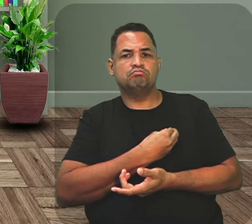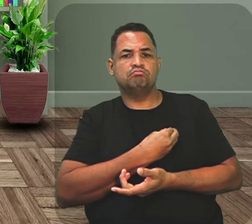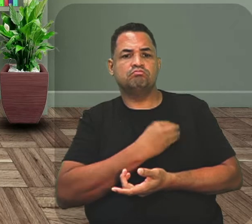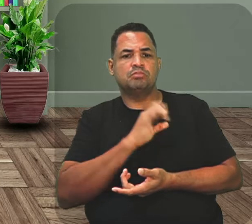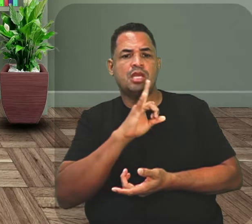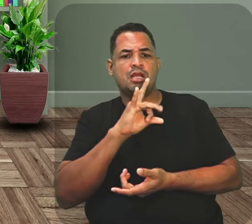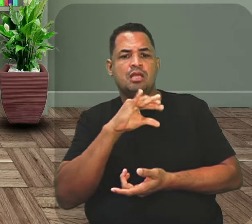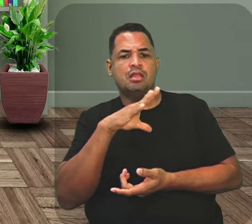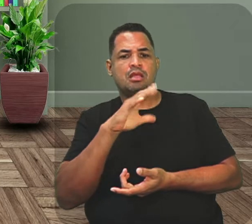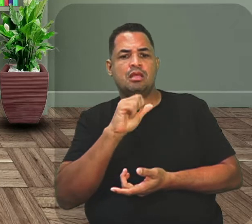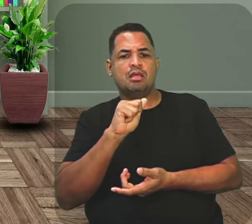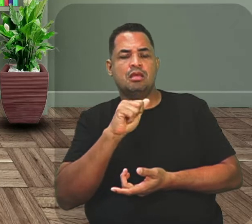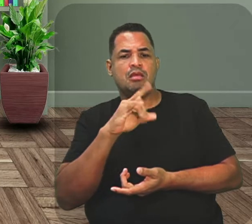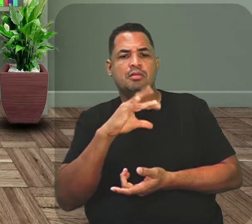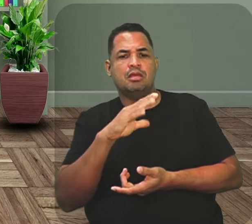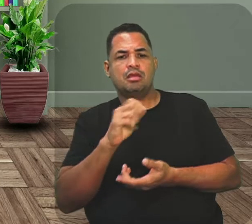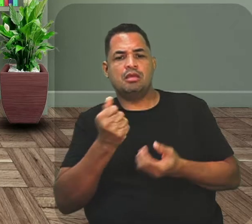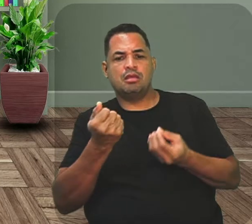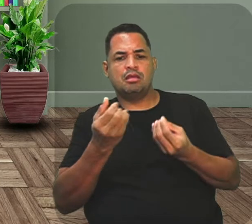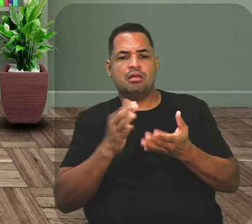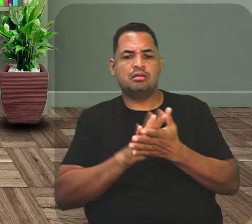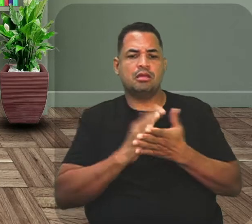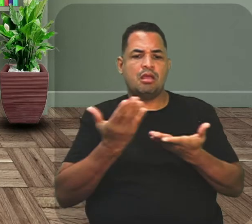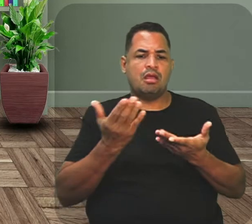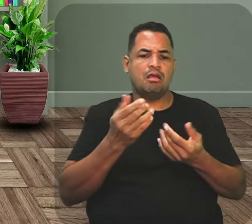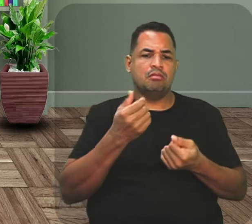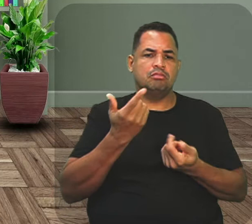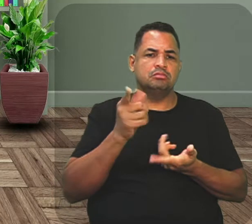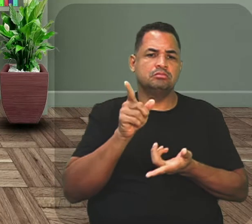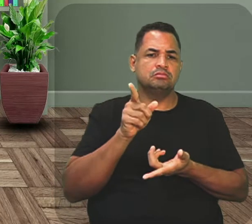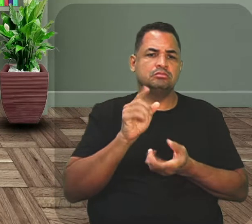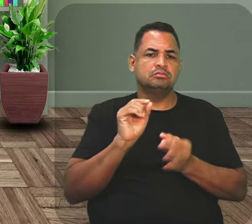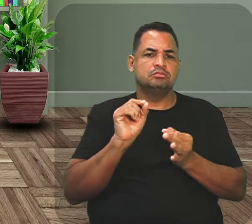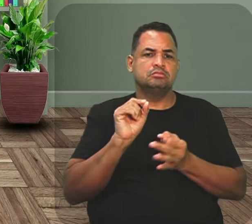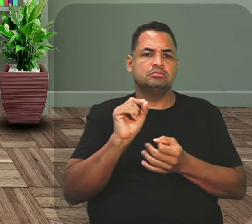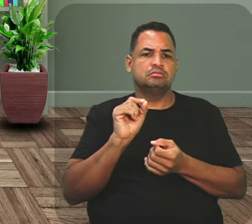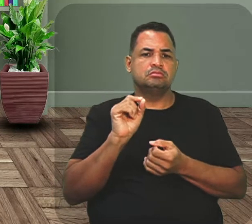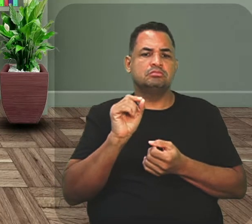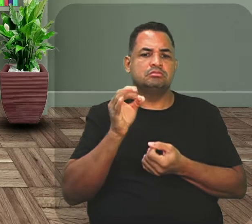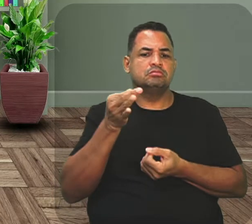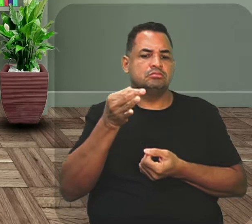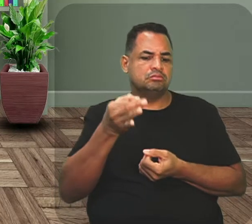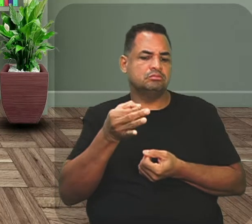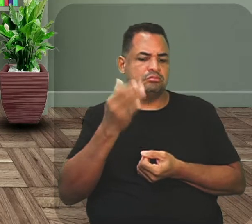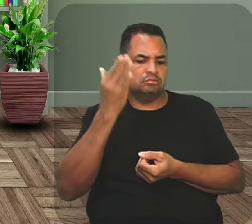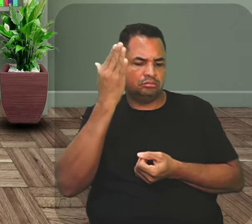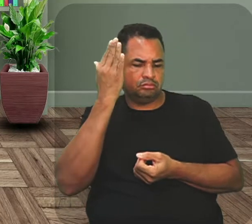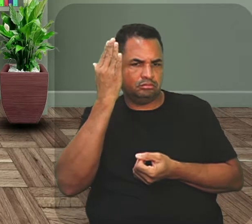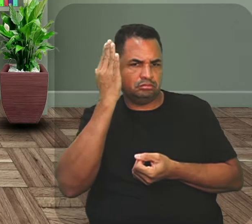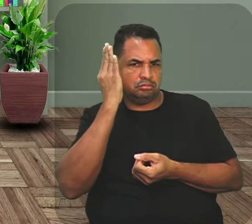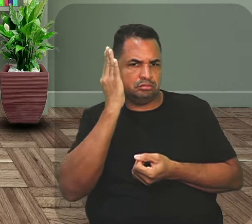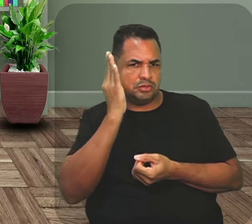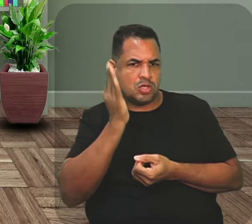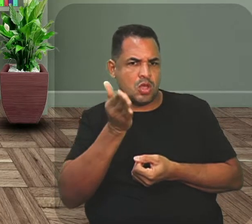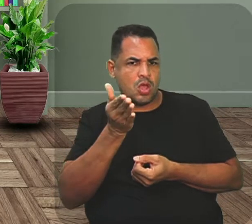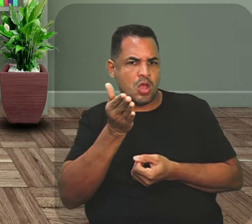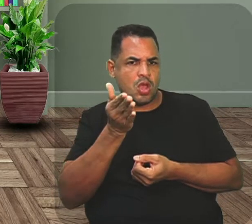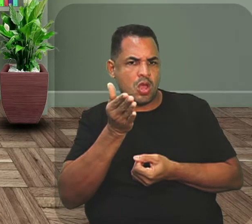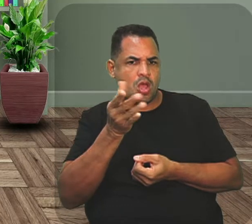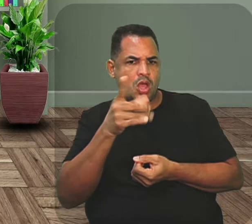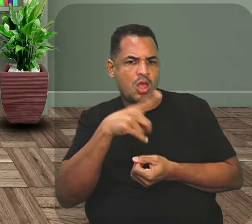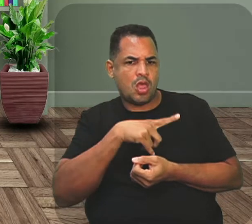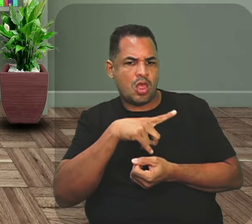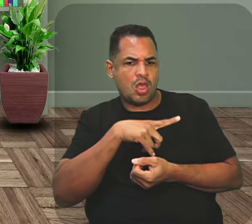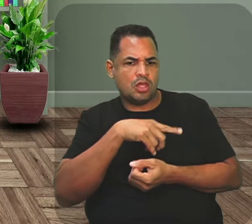nessa construção aí, nessa discussão. Eu tenho certeza que você aí já tem buscado ser esse